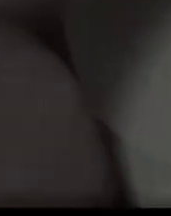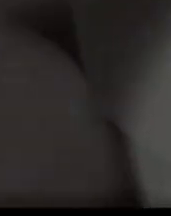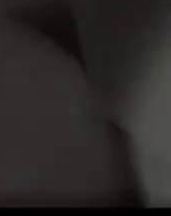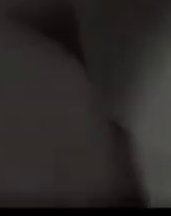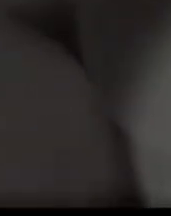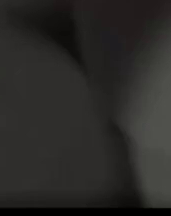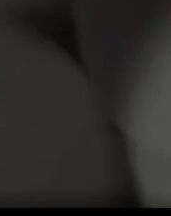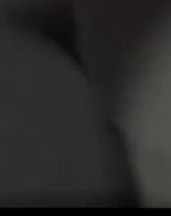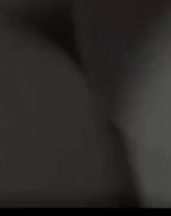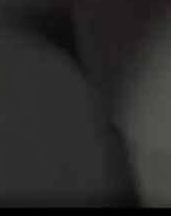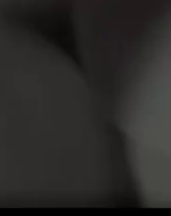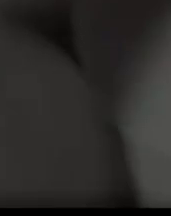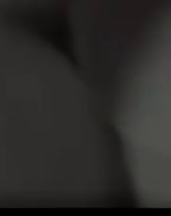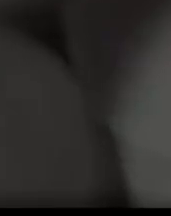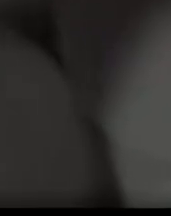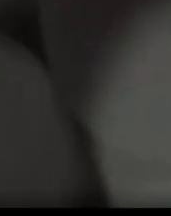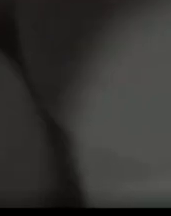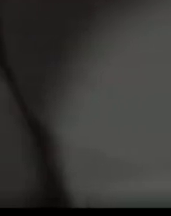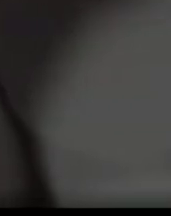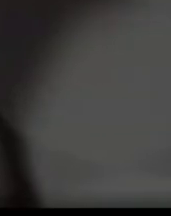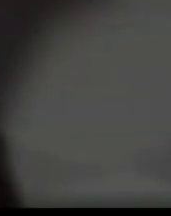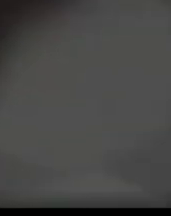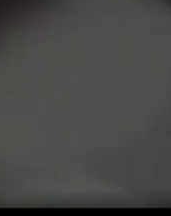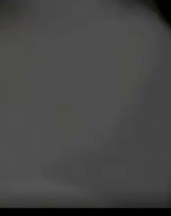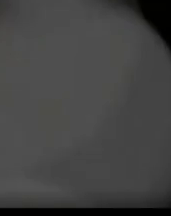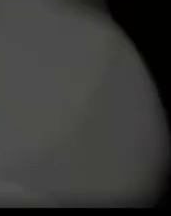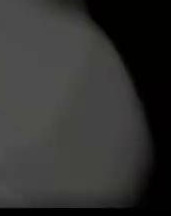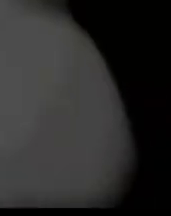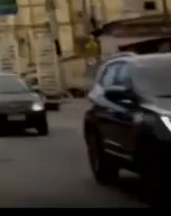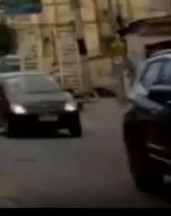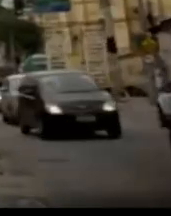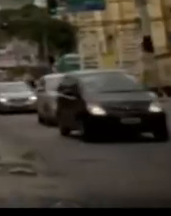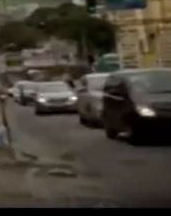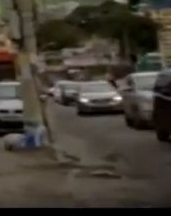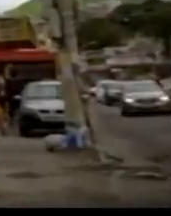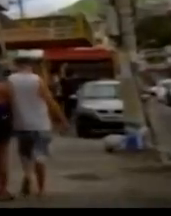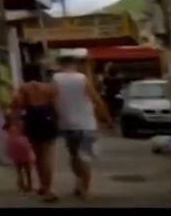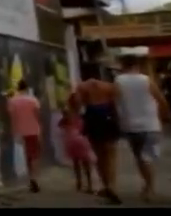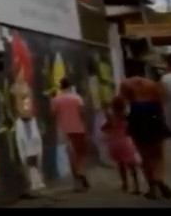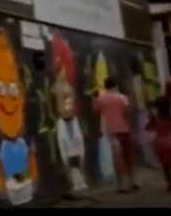sei, mas eu vou trabalhar com isso e eu não sei ainda o que é.